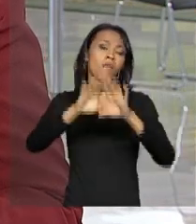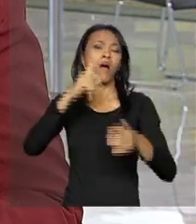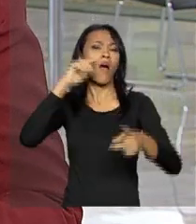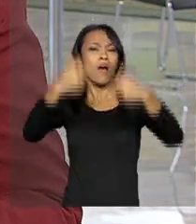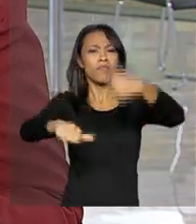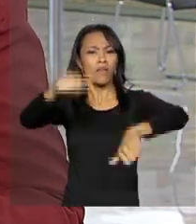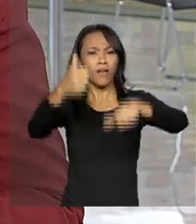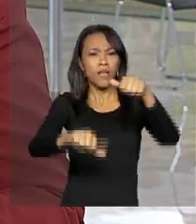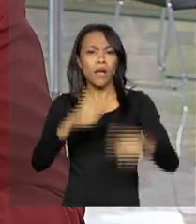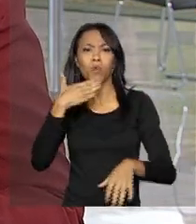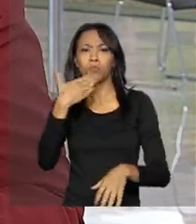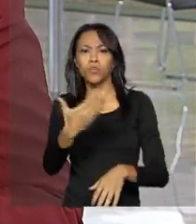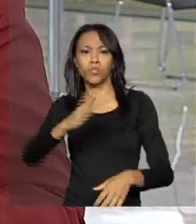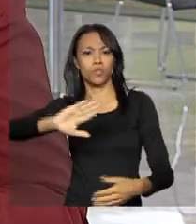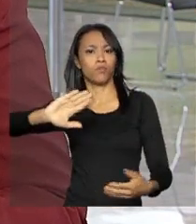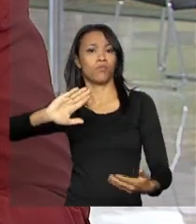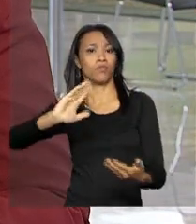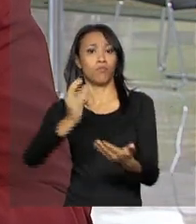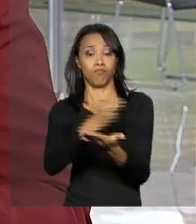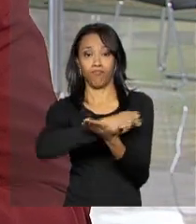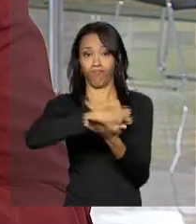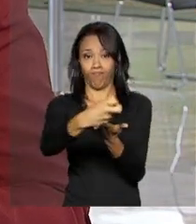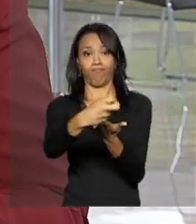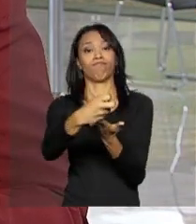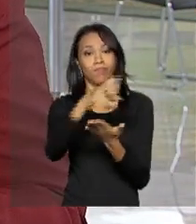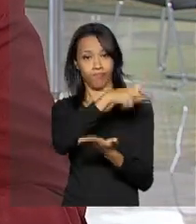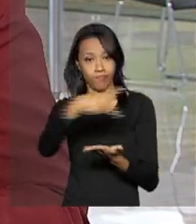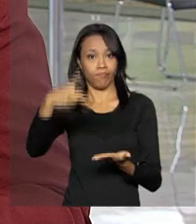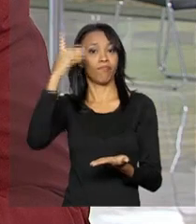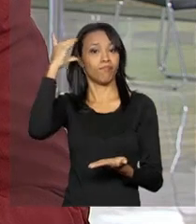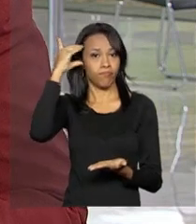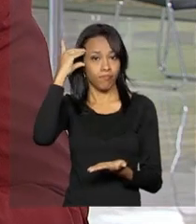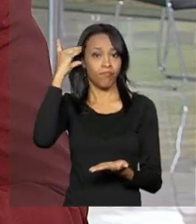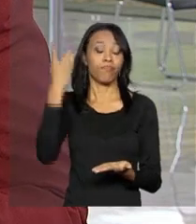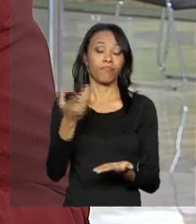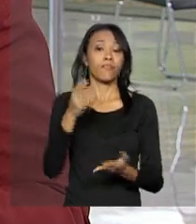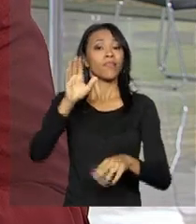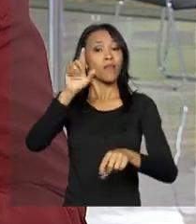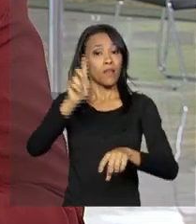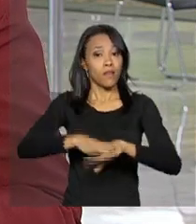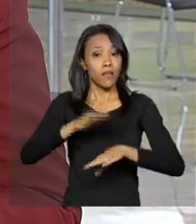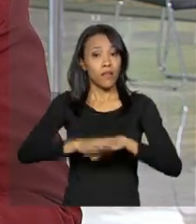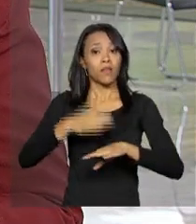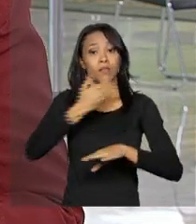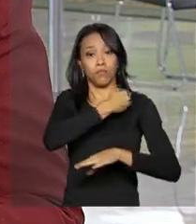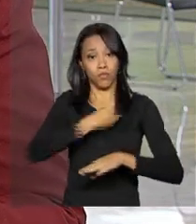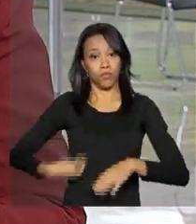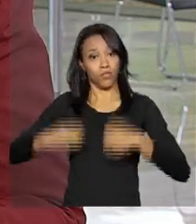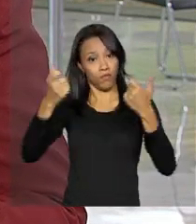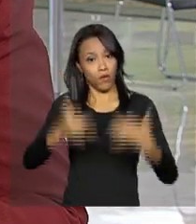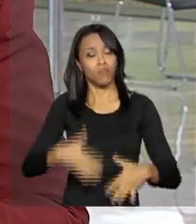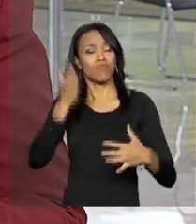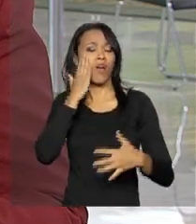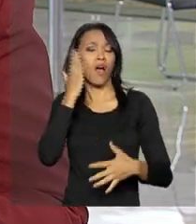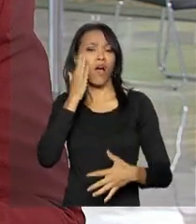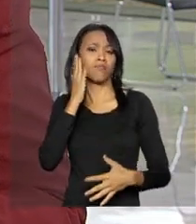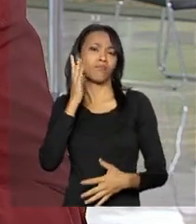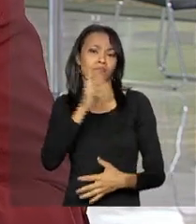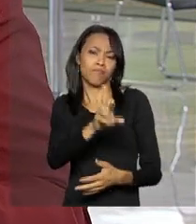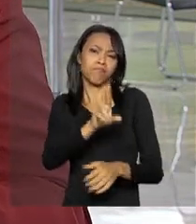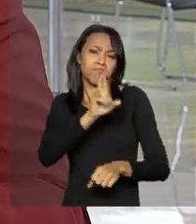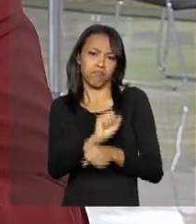de impedimento da presidenta Dilma Rousseff. De acordo com Jax Wagner, a aprovação já era esperada e agora